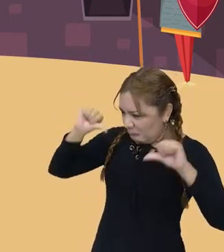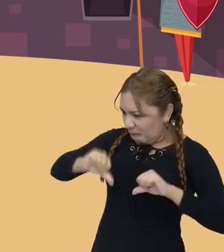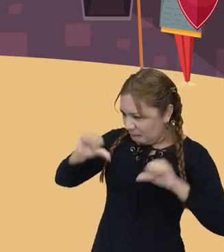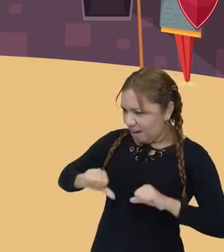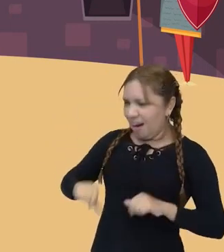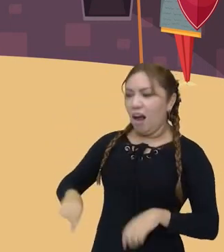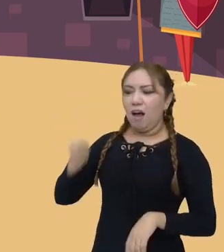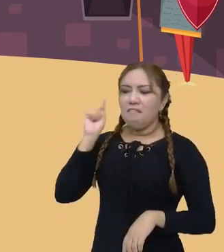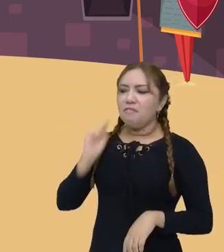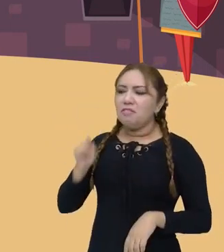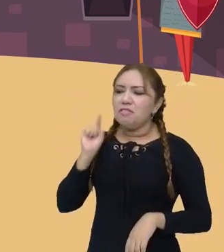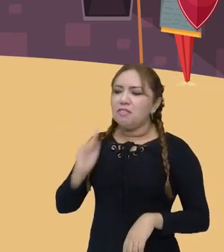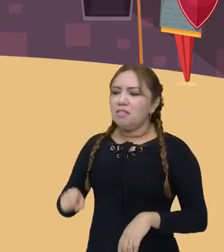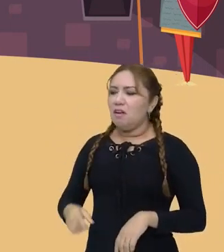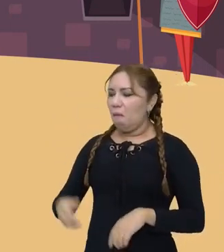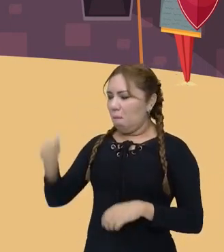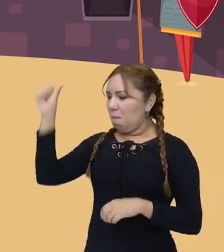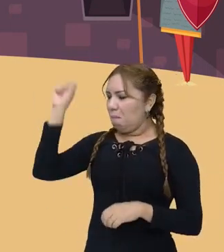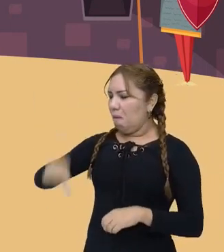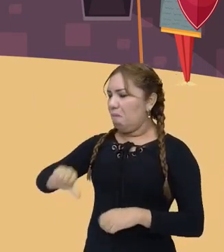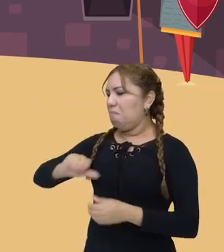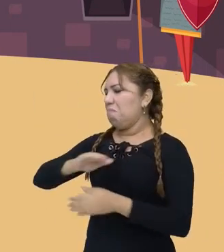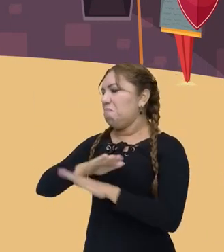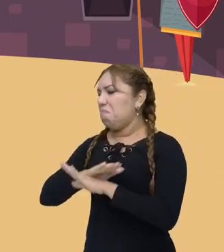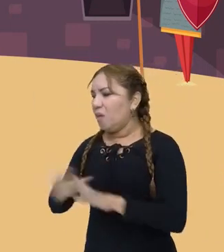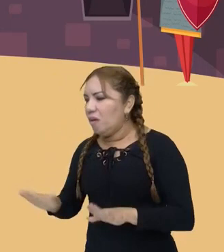você não existirá mais.